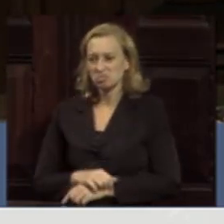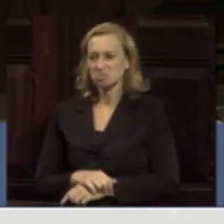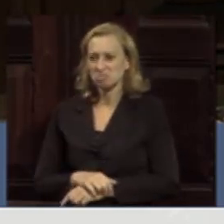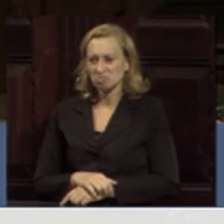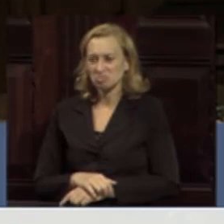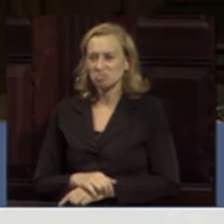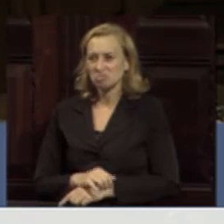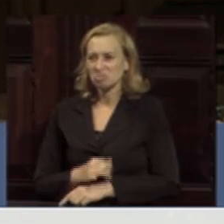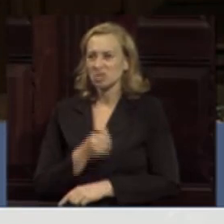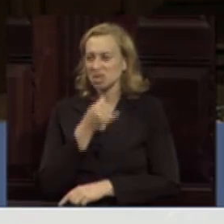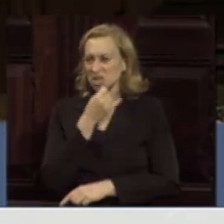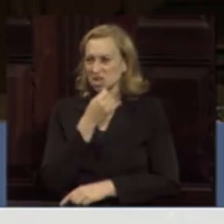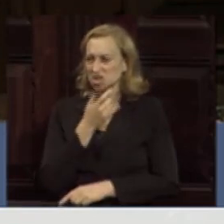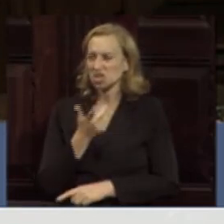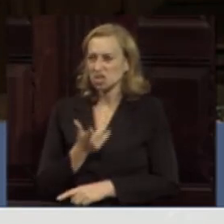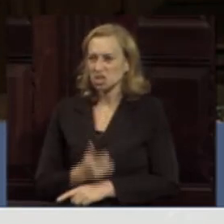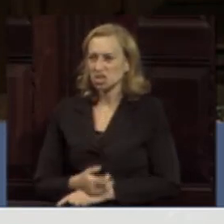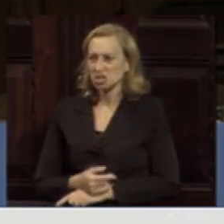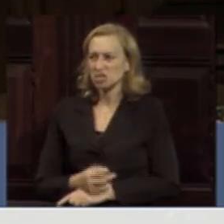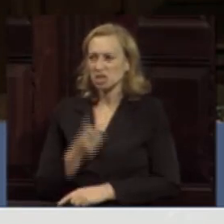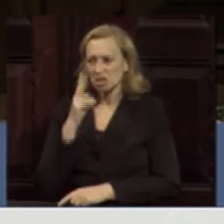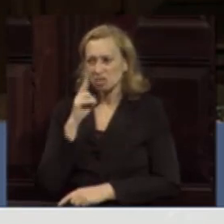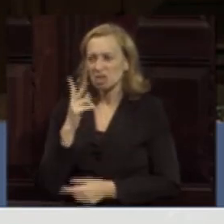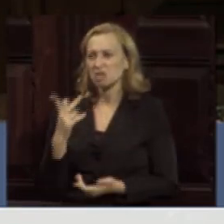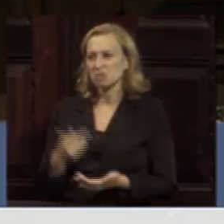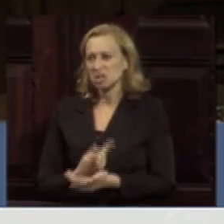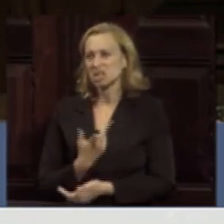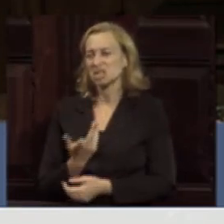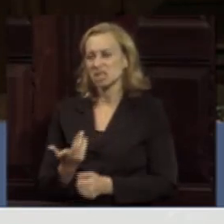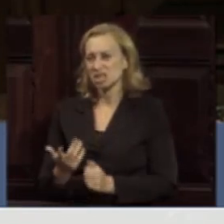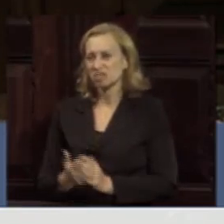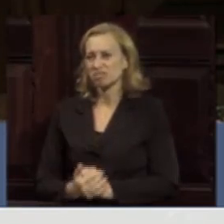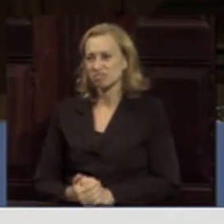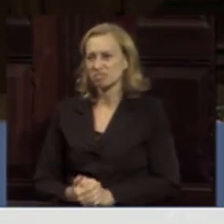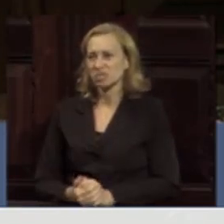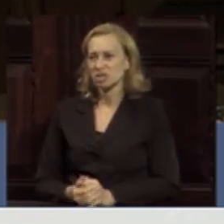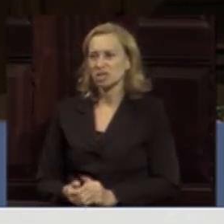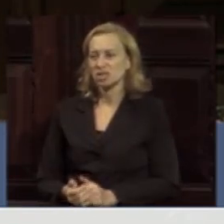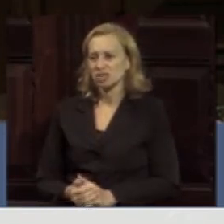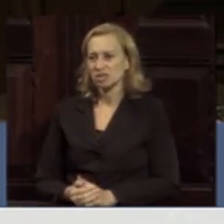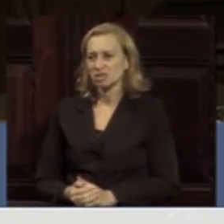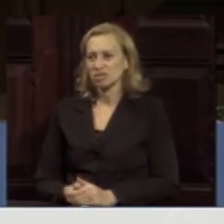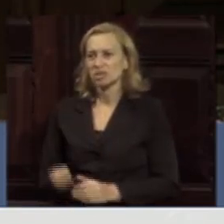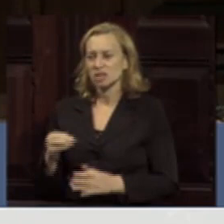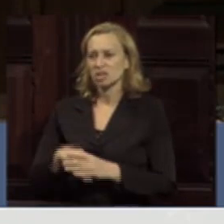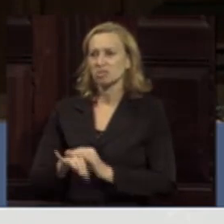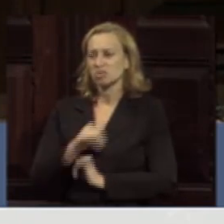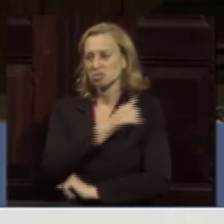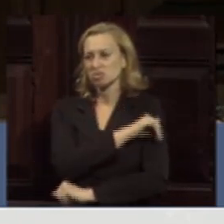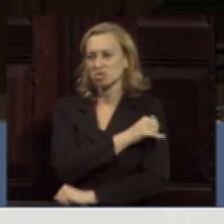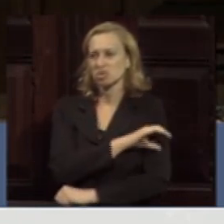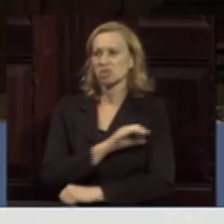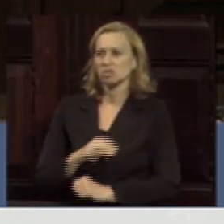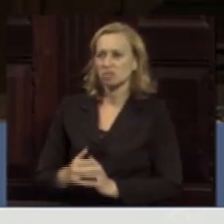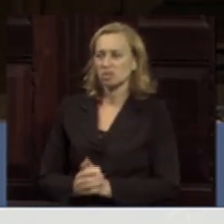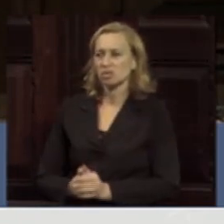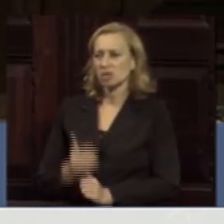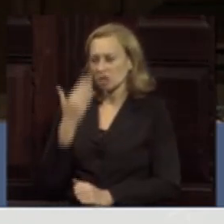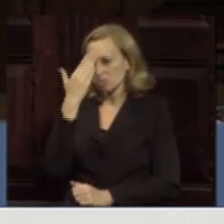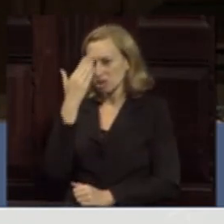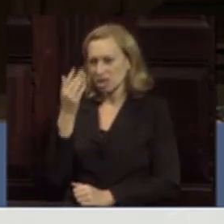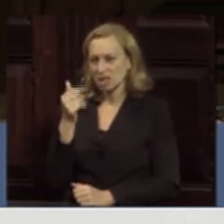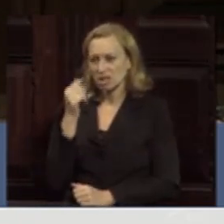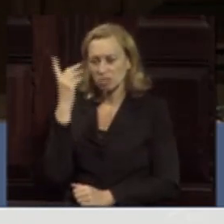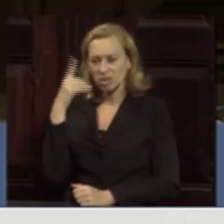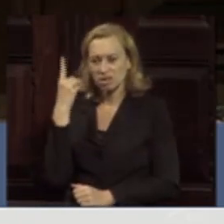é assintoso que estejamos passando por esse estado de coisas na educação pública estadual do Rio de Janeiro. Era isso, deputada